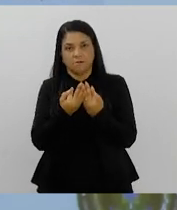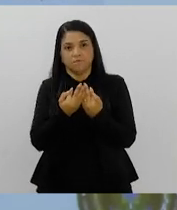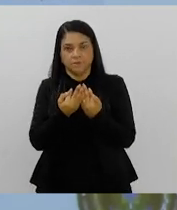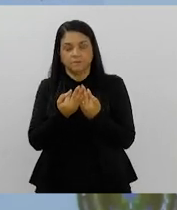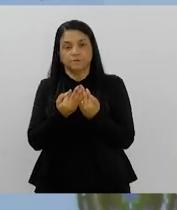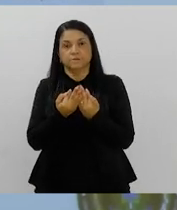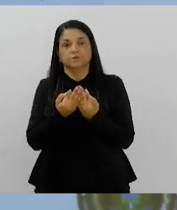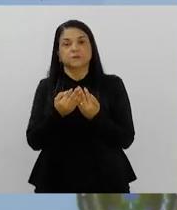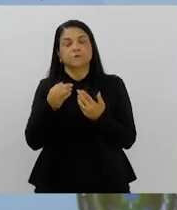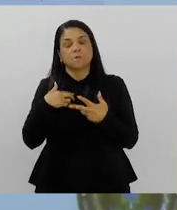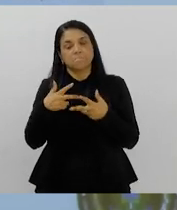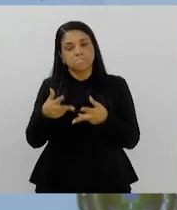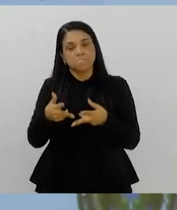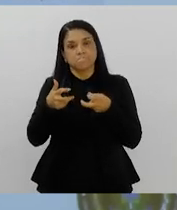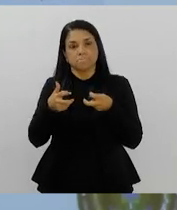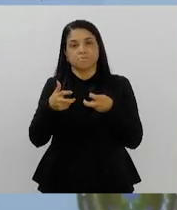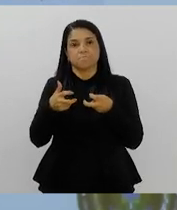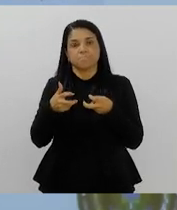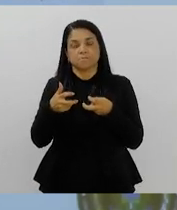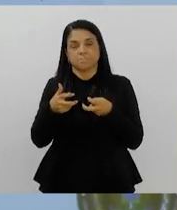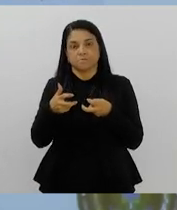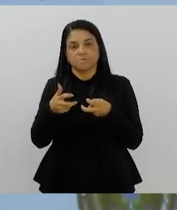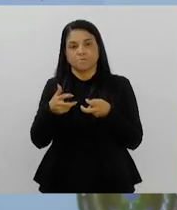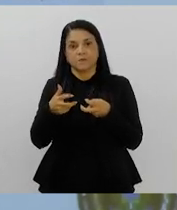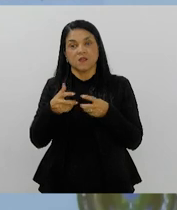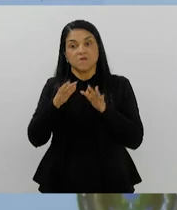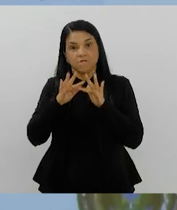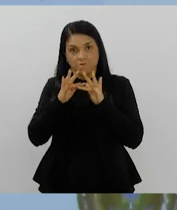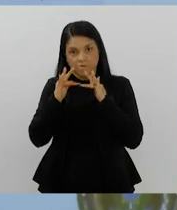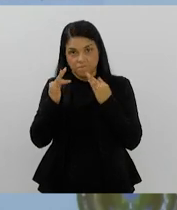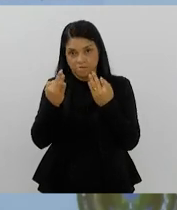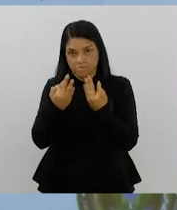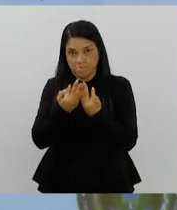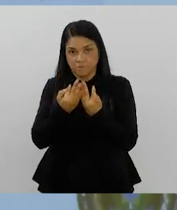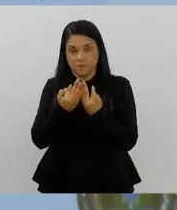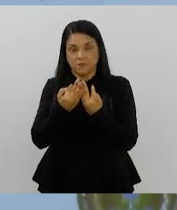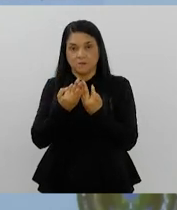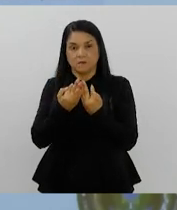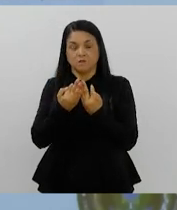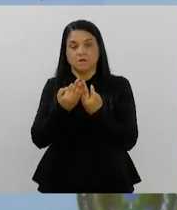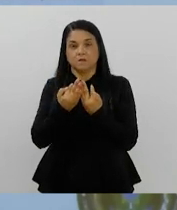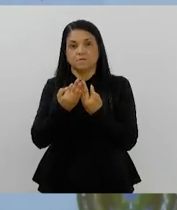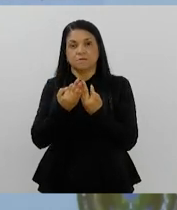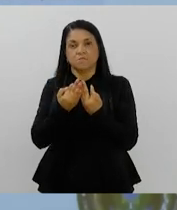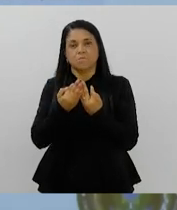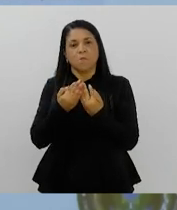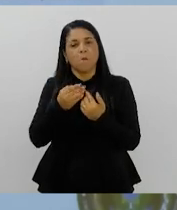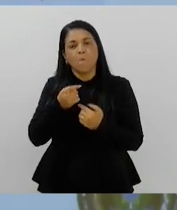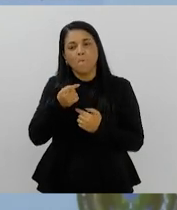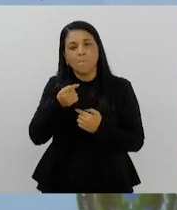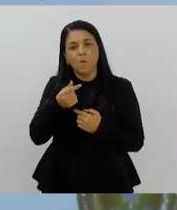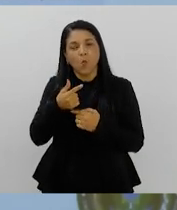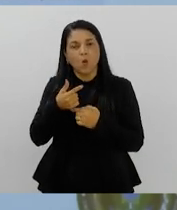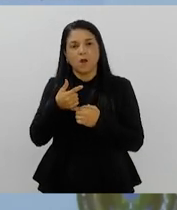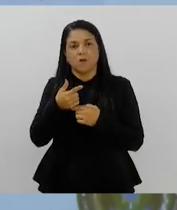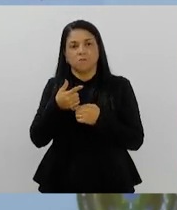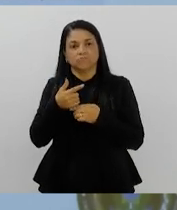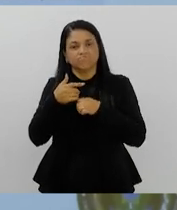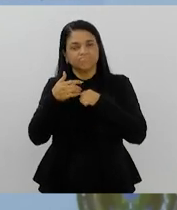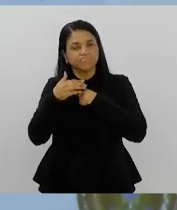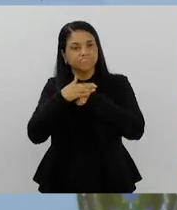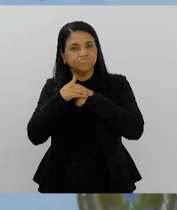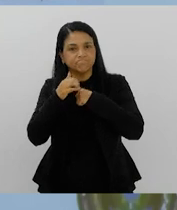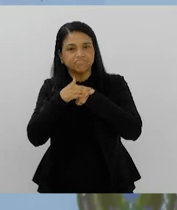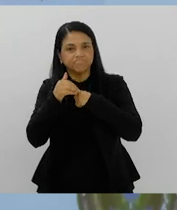foi possível notar que as suas famílias têm baixa participação afetiva em relação